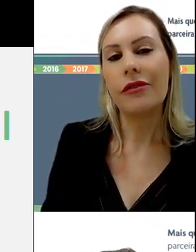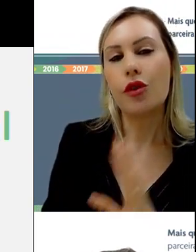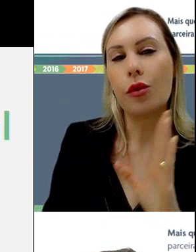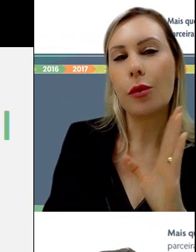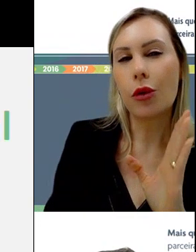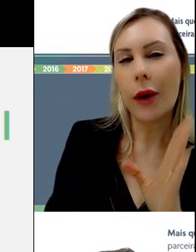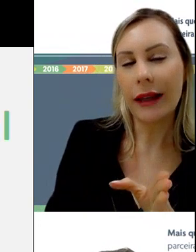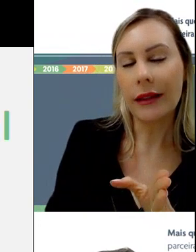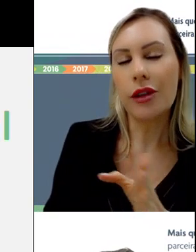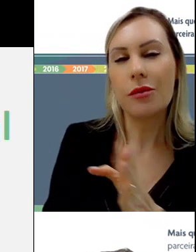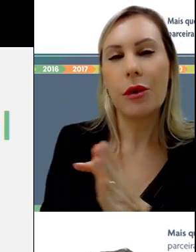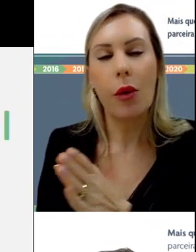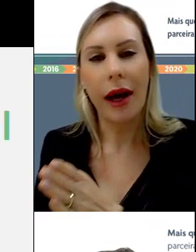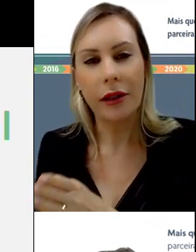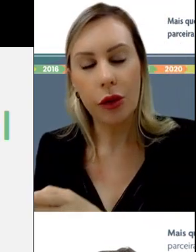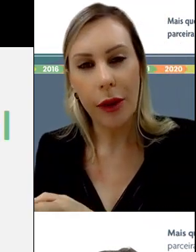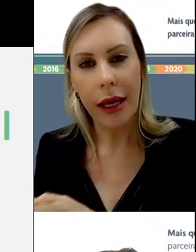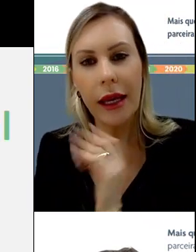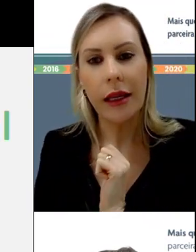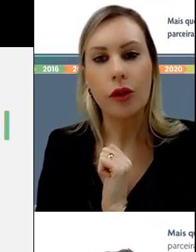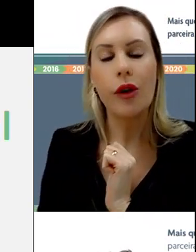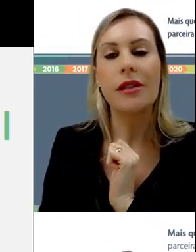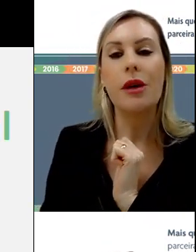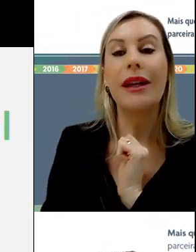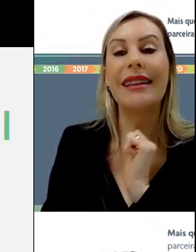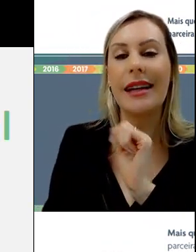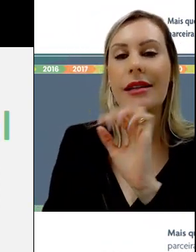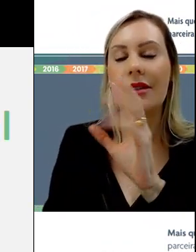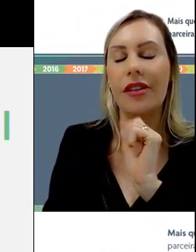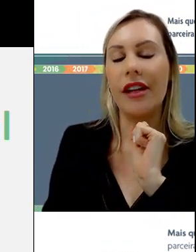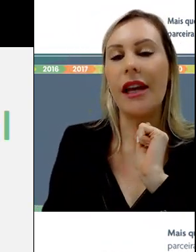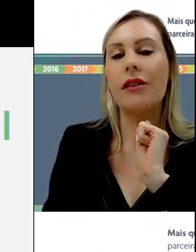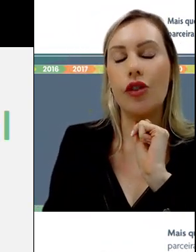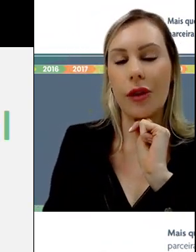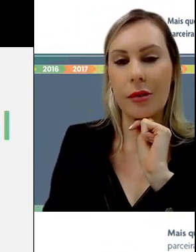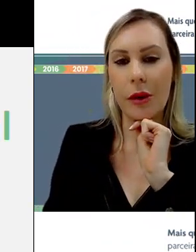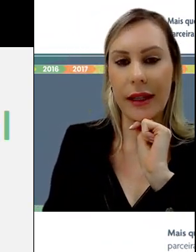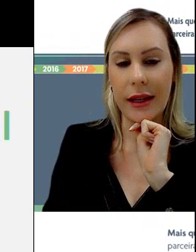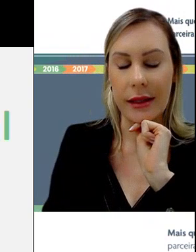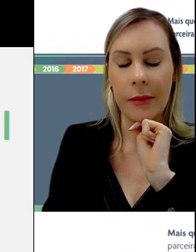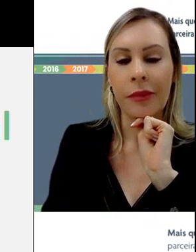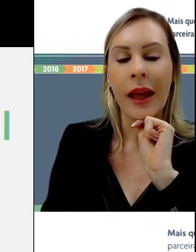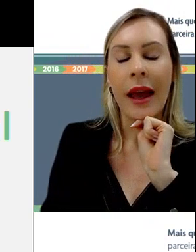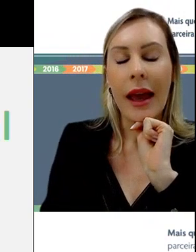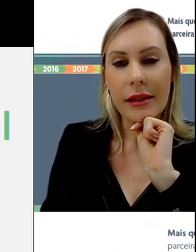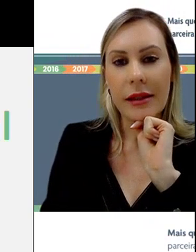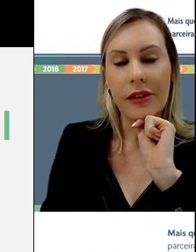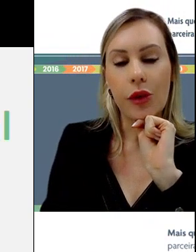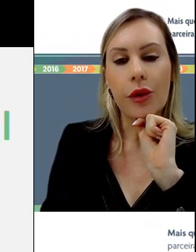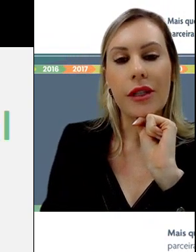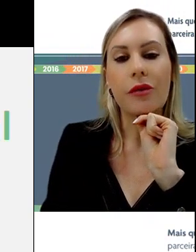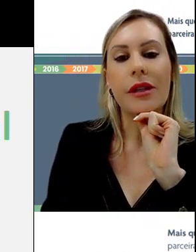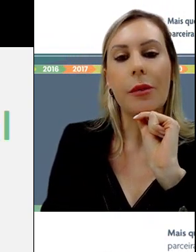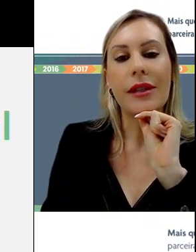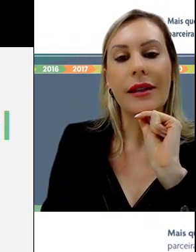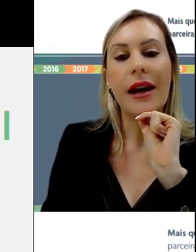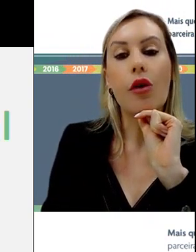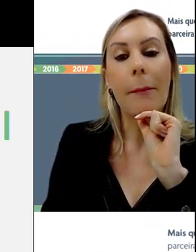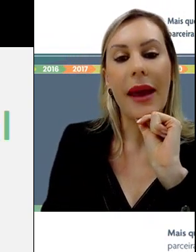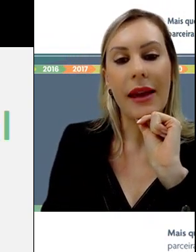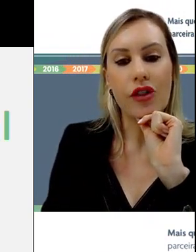ingressaram no serviço público entre 2004 e 2013, fevereiro de 2013. Esses servidores vão